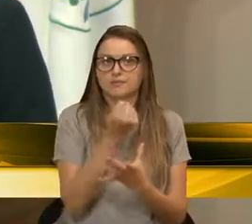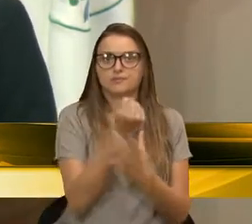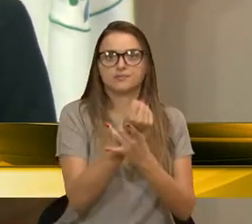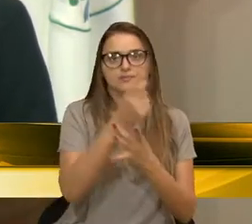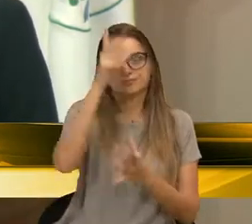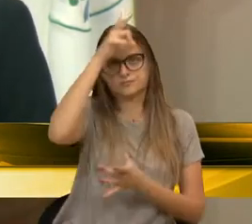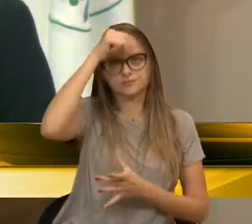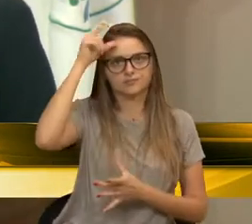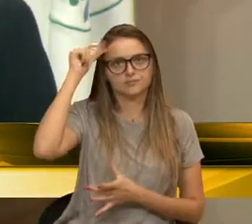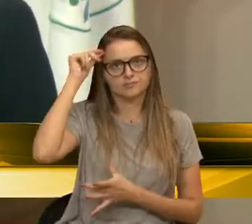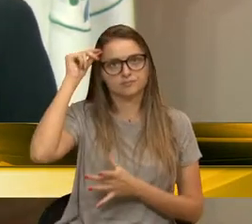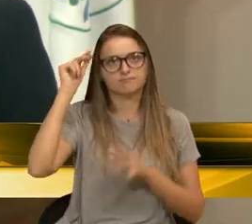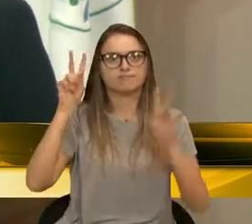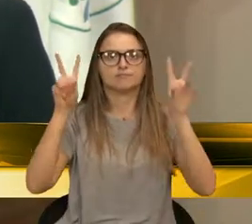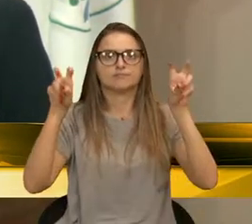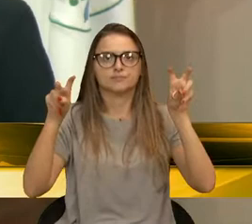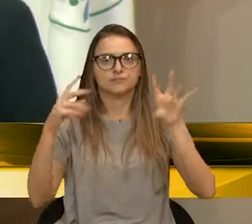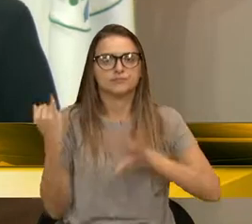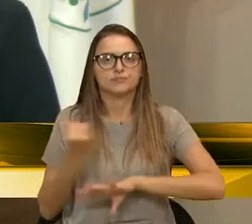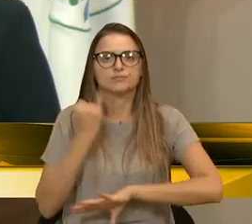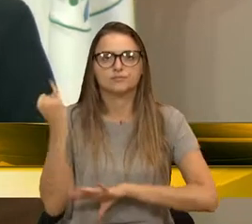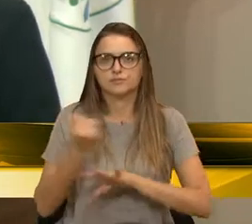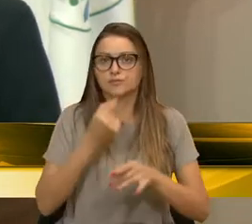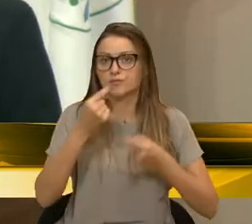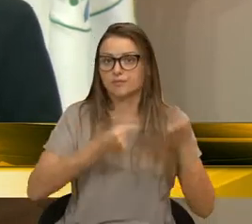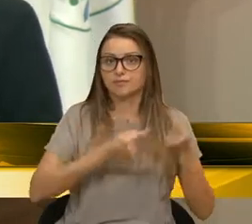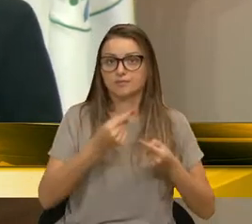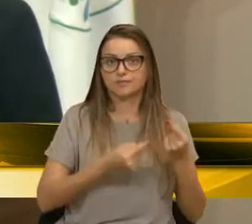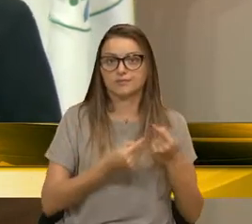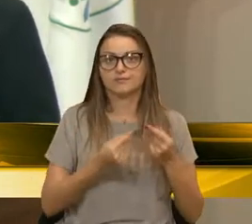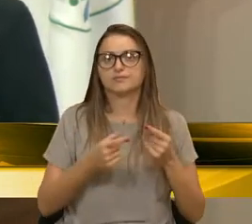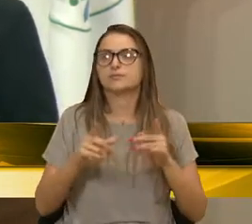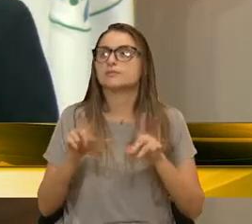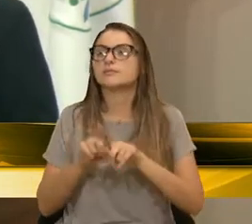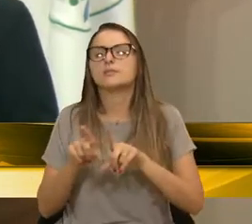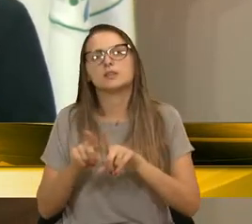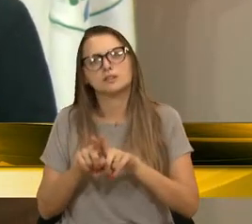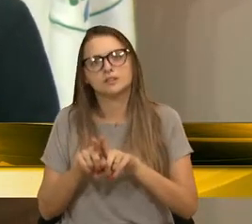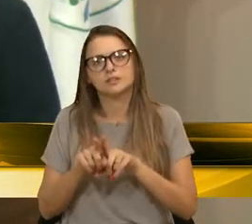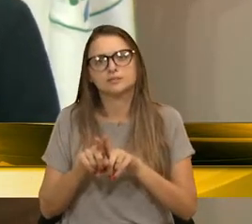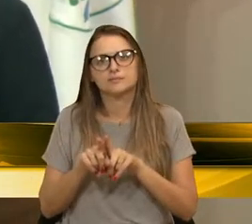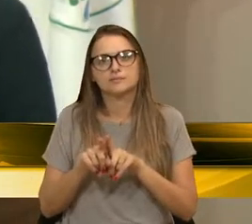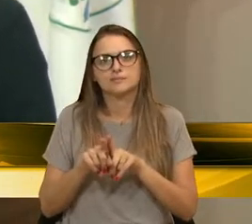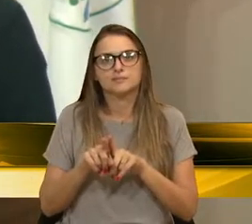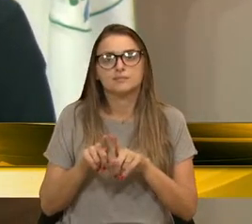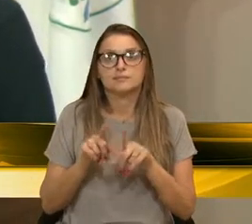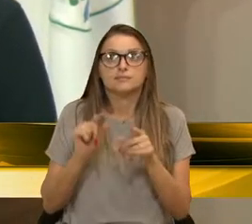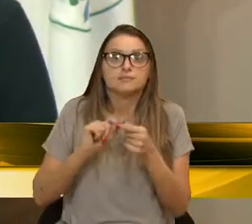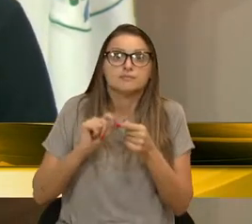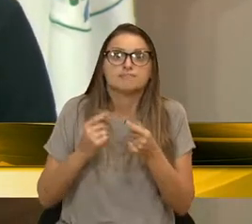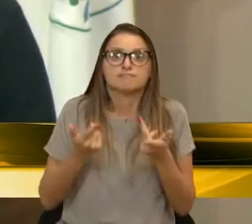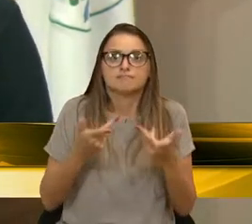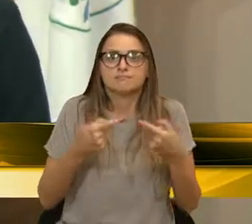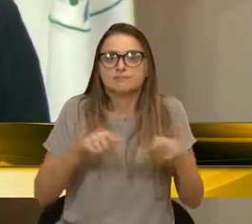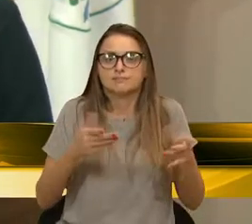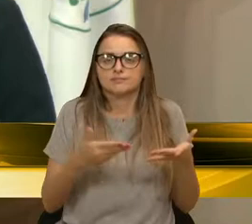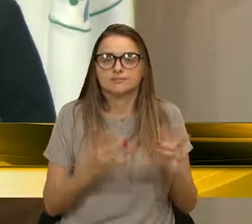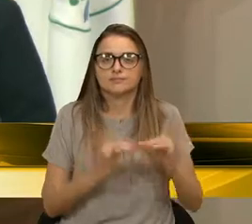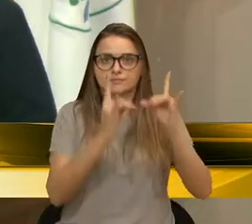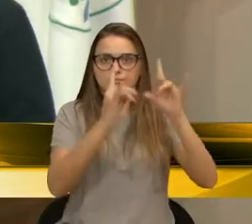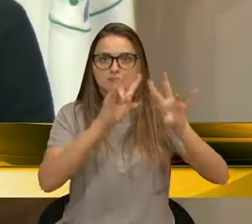pública um tema bem importante em pauta e de coibir principalmente, né? Mas sim, o sistema prisional